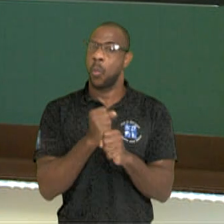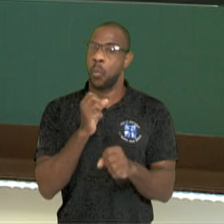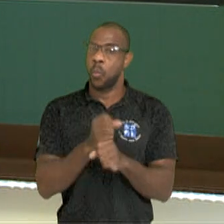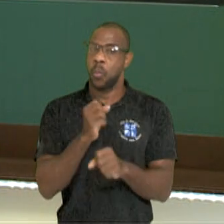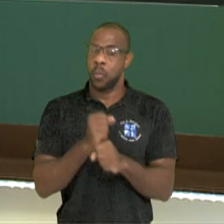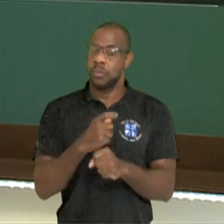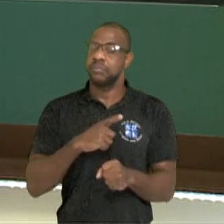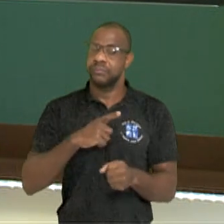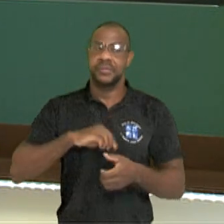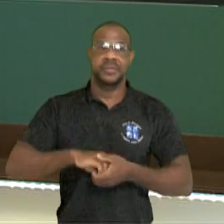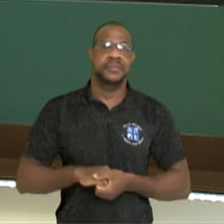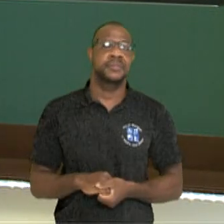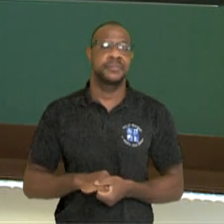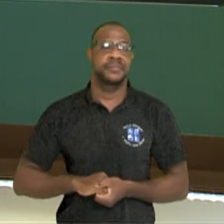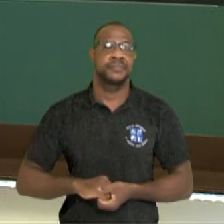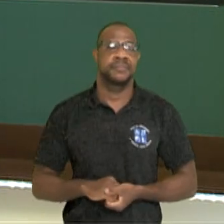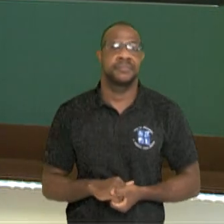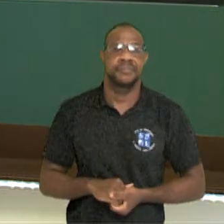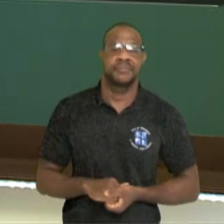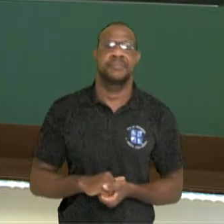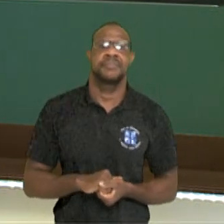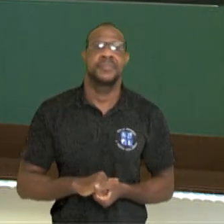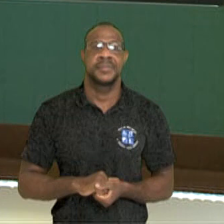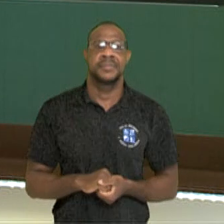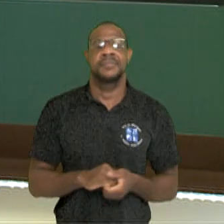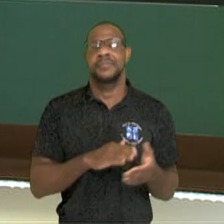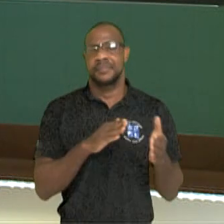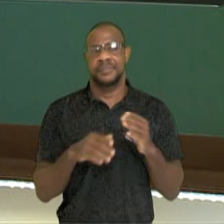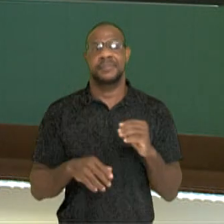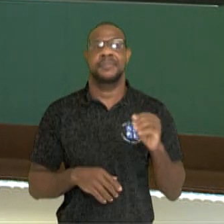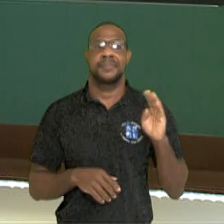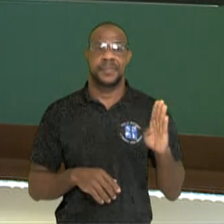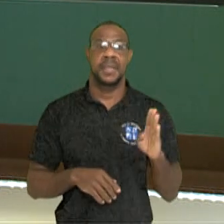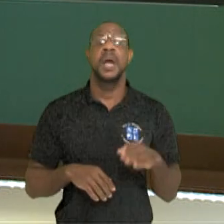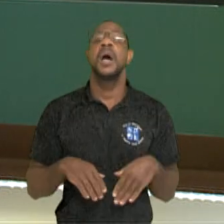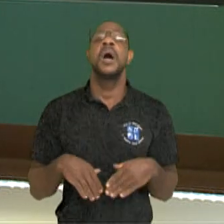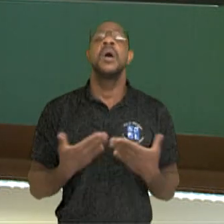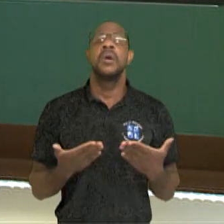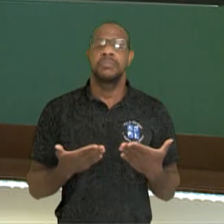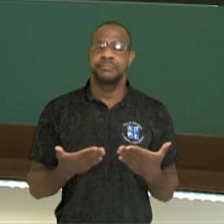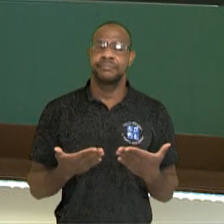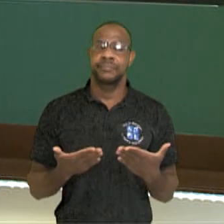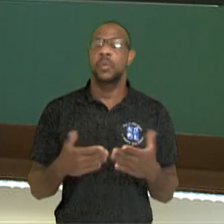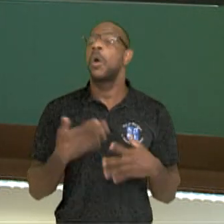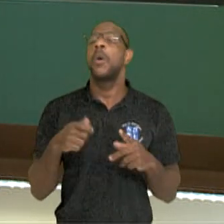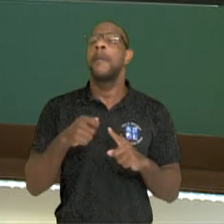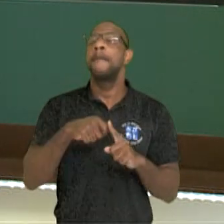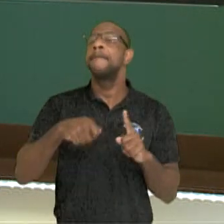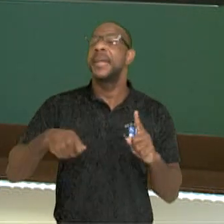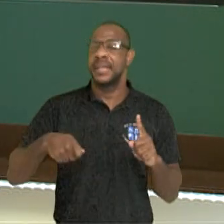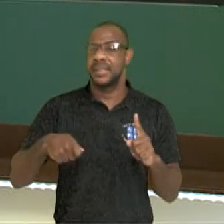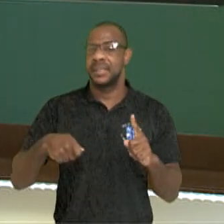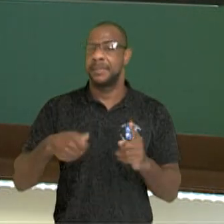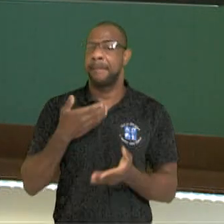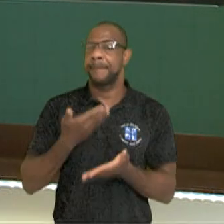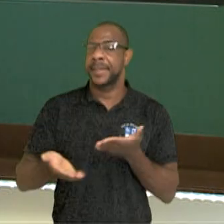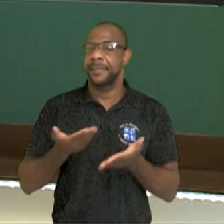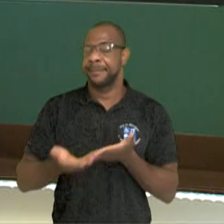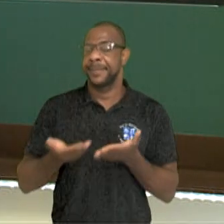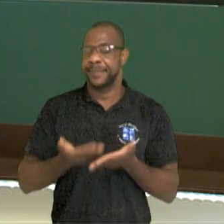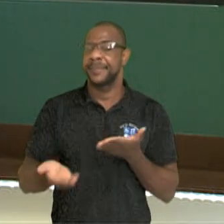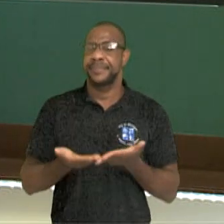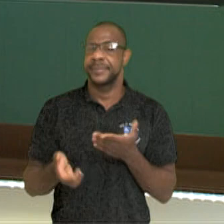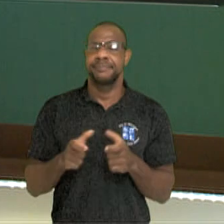lucro, ok? Vamos para a próxima pergunta. Em que mês sofreu o maior prejuízo? Então, olha